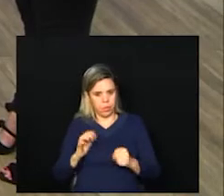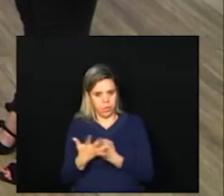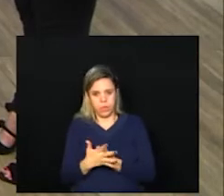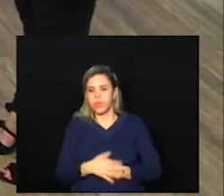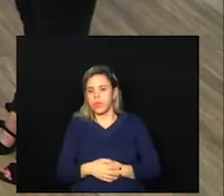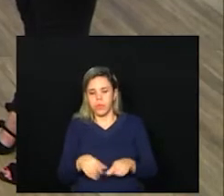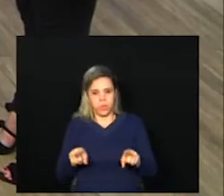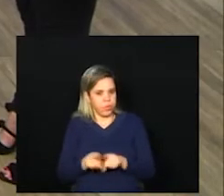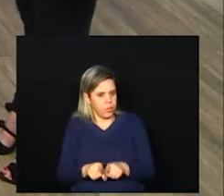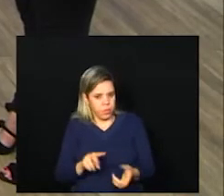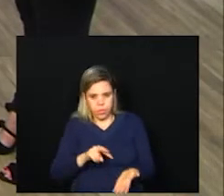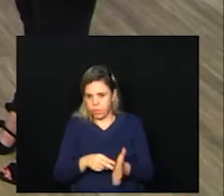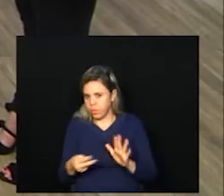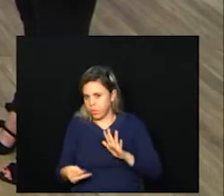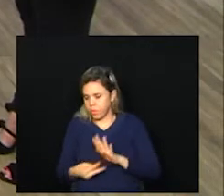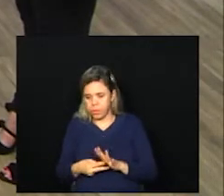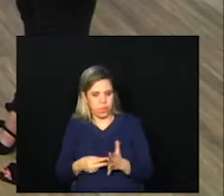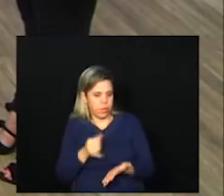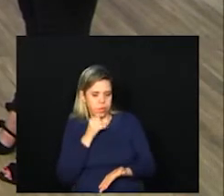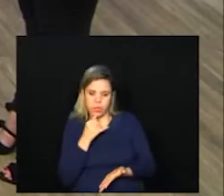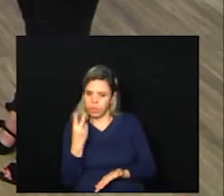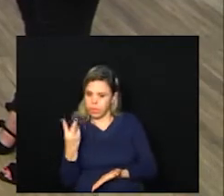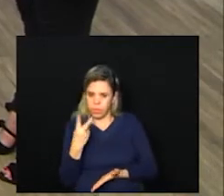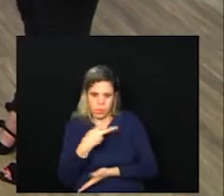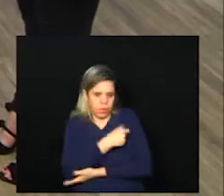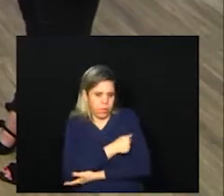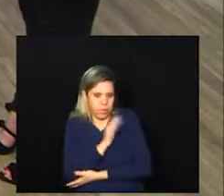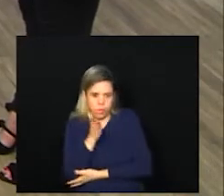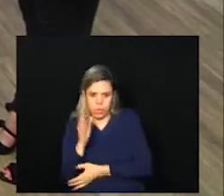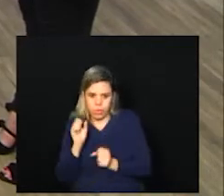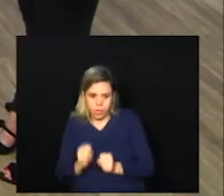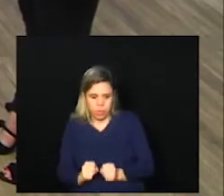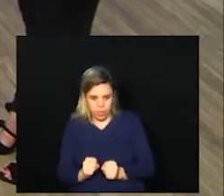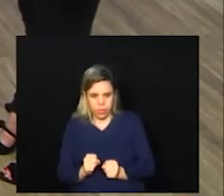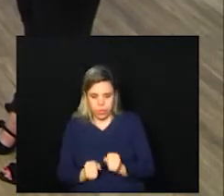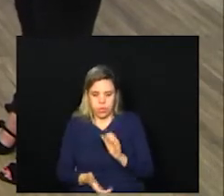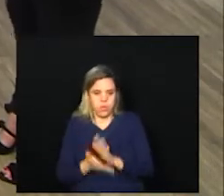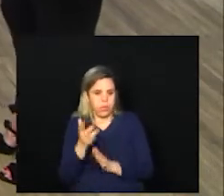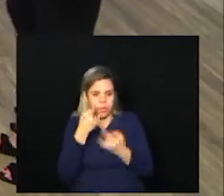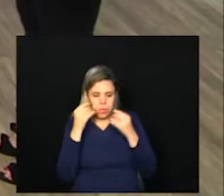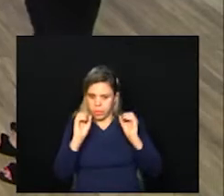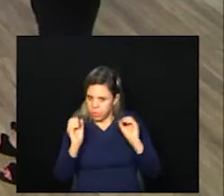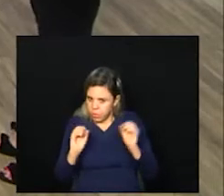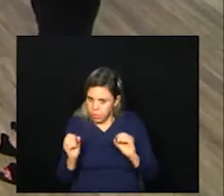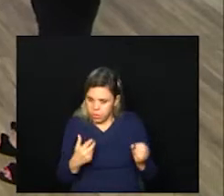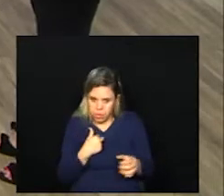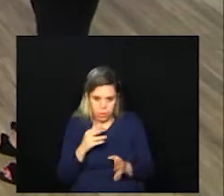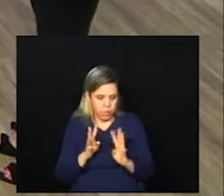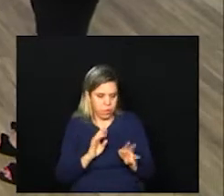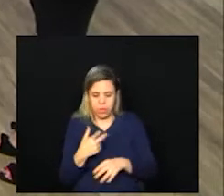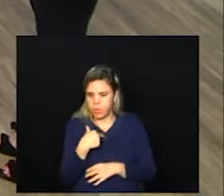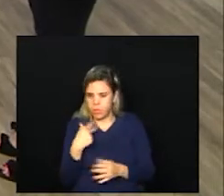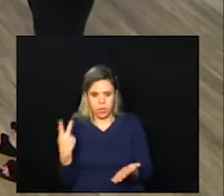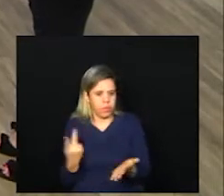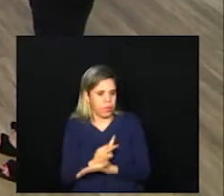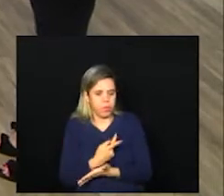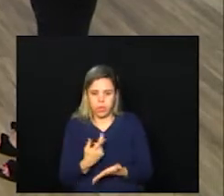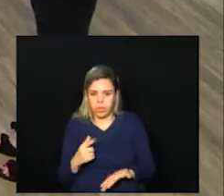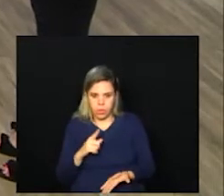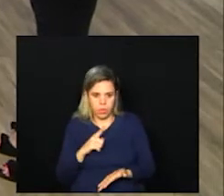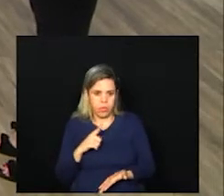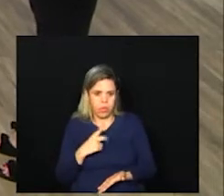Covid-19. Também não quer dizer que receberam 2 doses que já pode sair sem máscara, se aglomerar e aproveitar. E nós